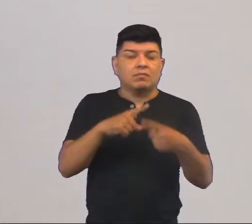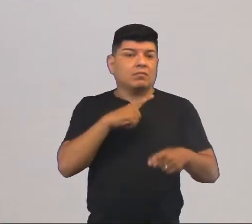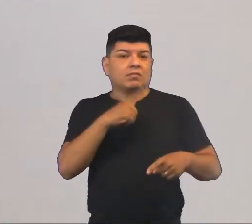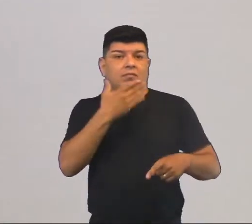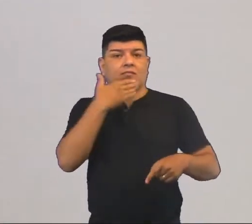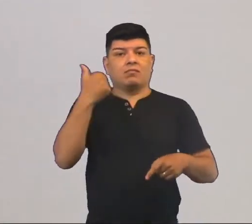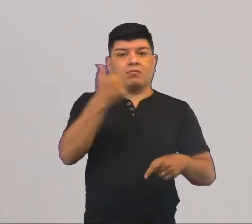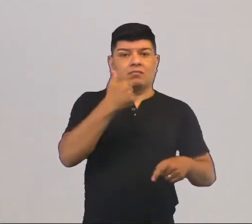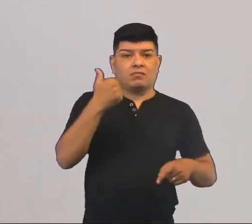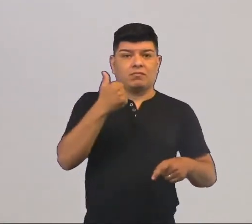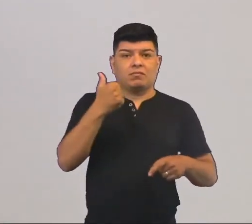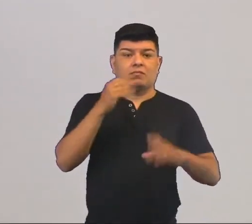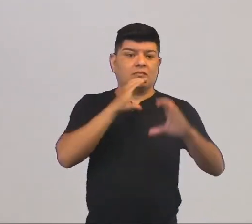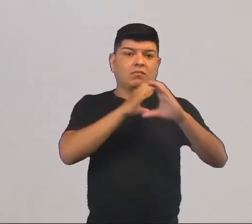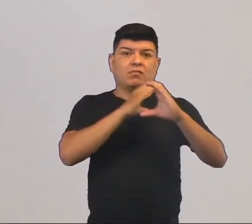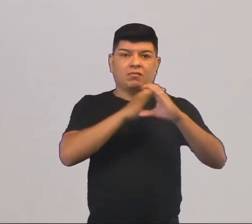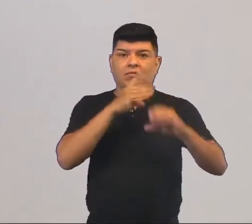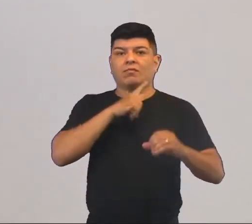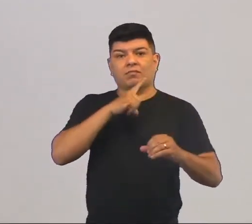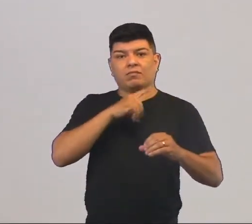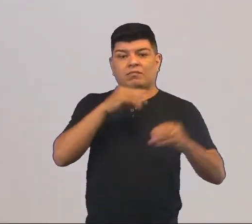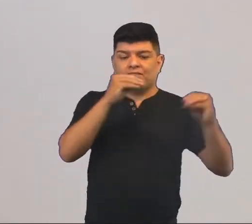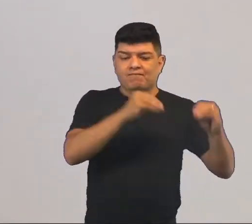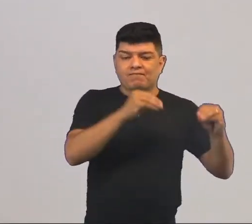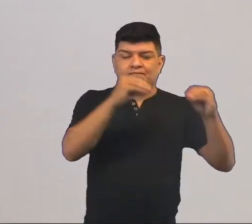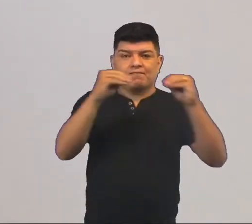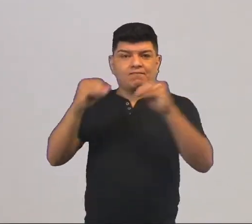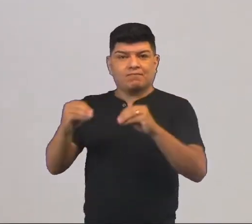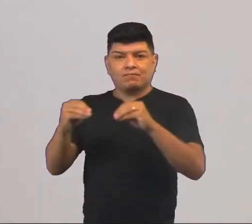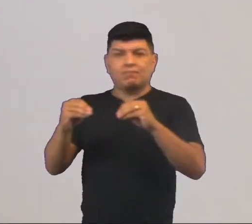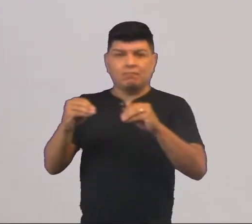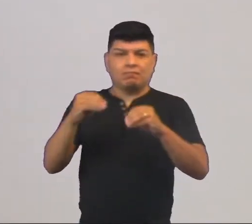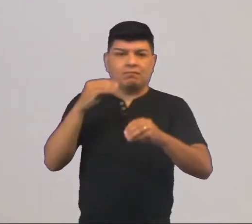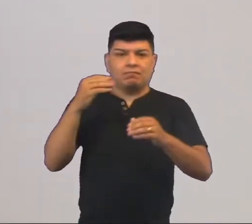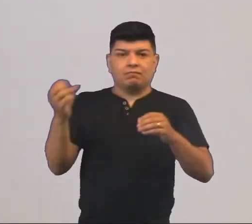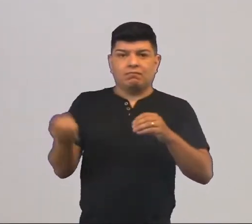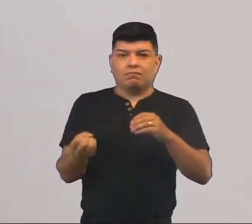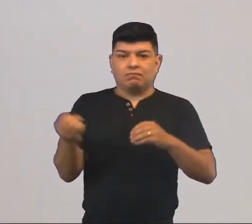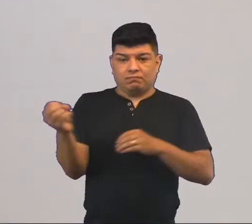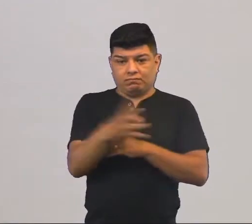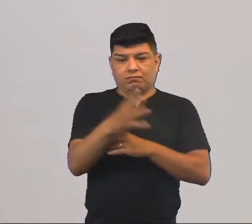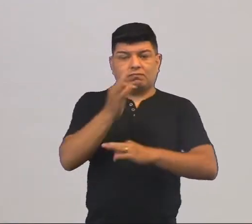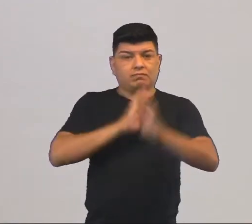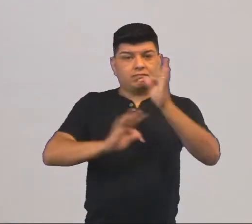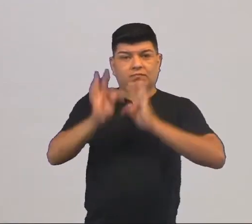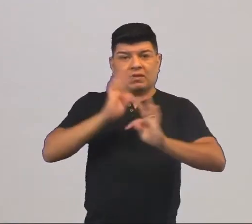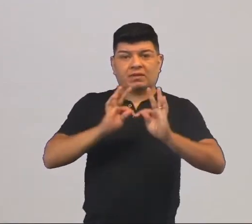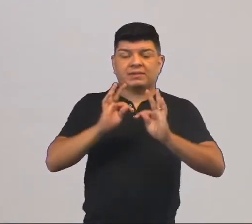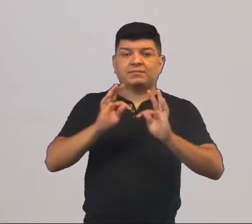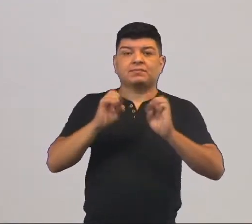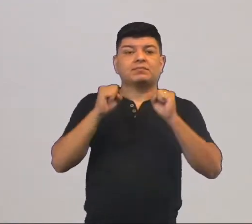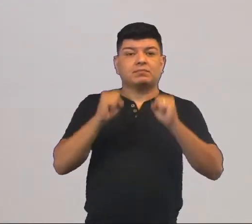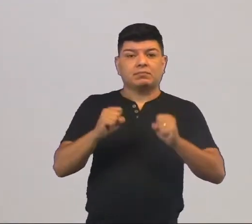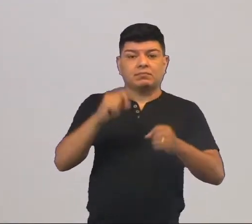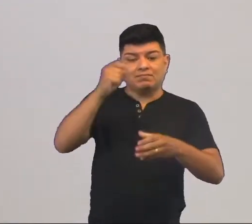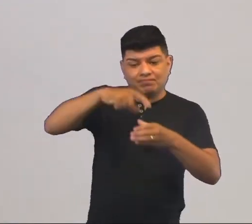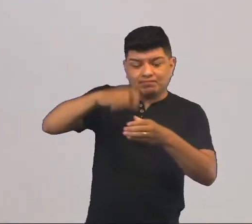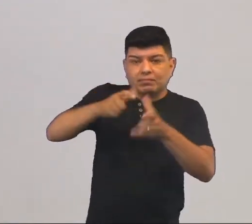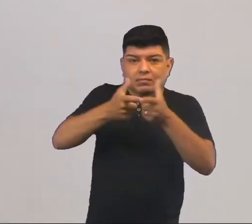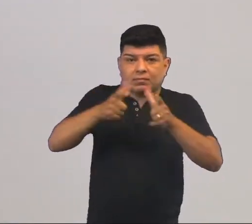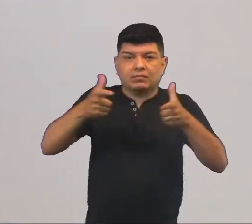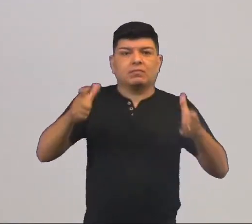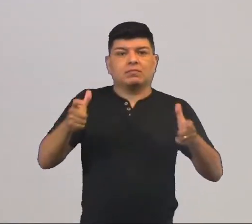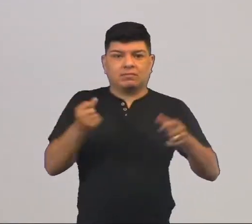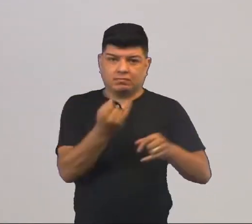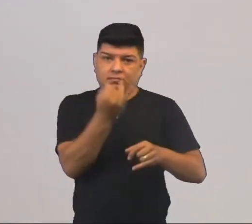também a melhoria nos meios de comunicação e transporte aí com os avanços tecnológicos. Então dá para produzir em